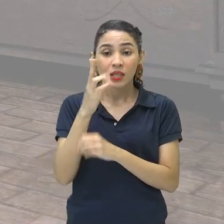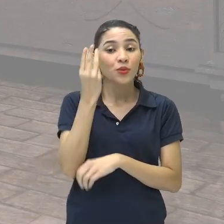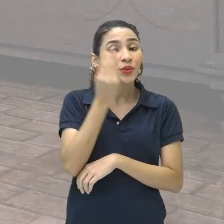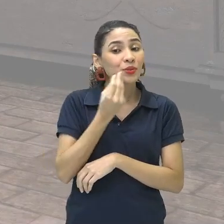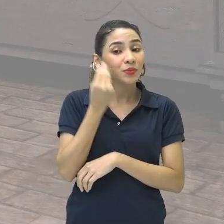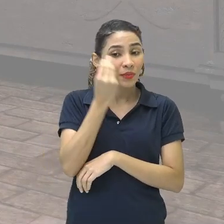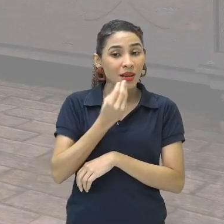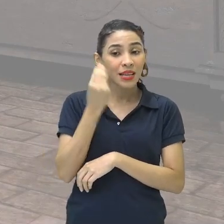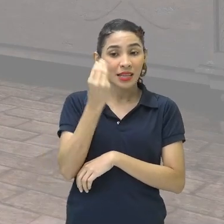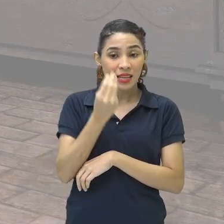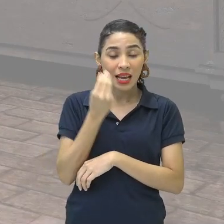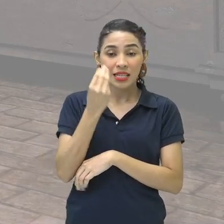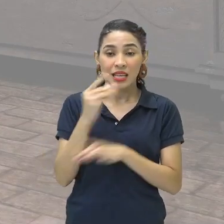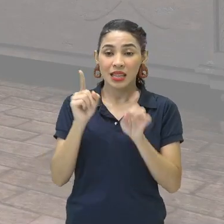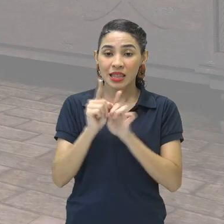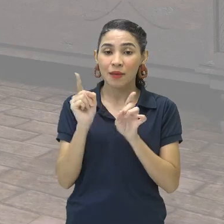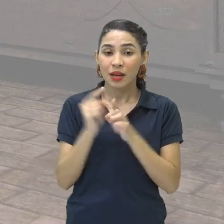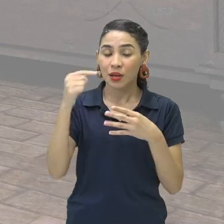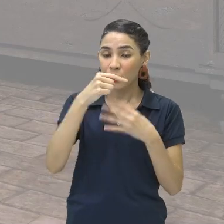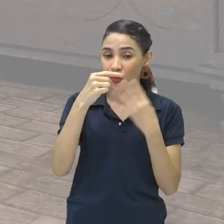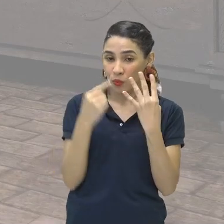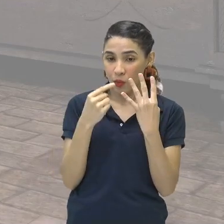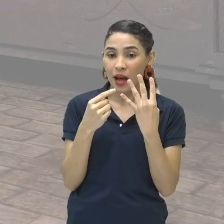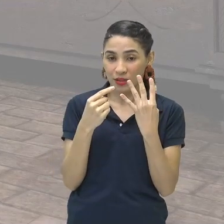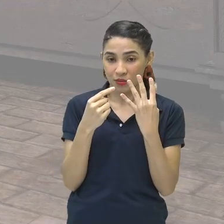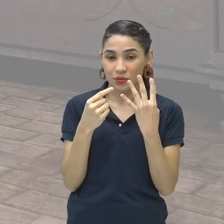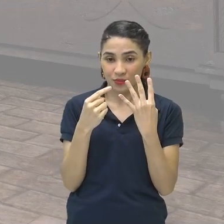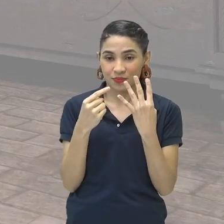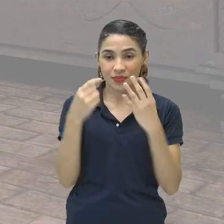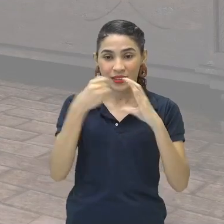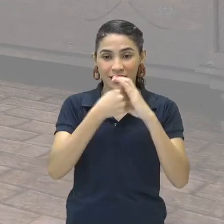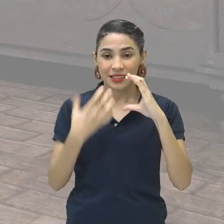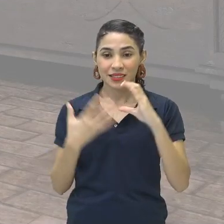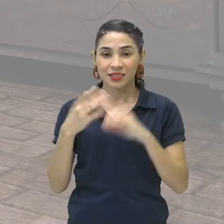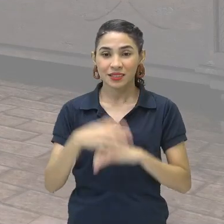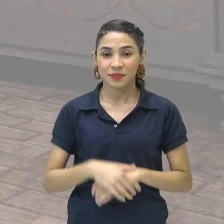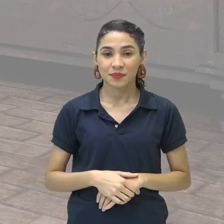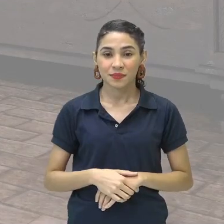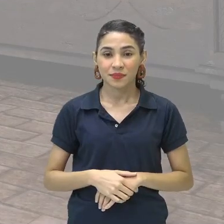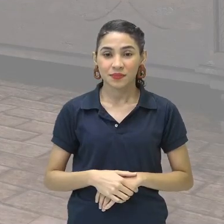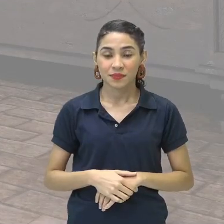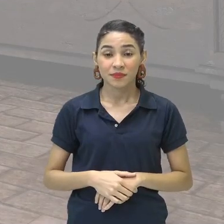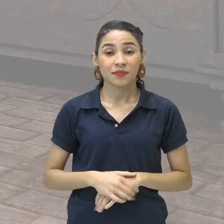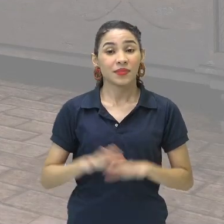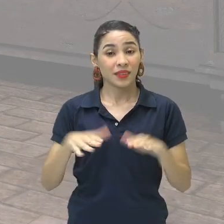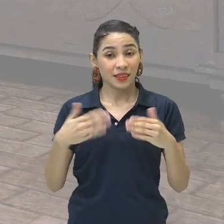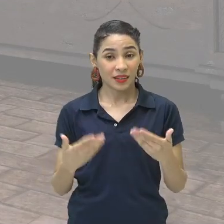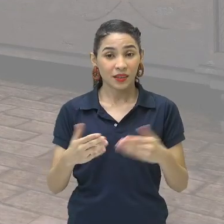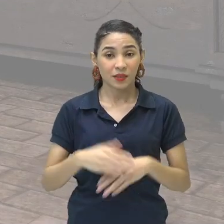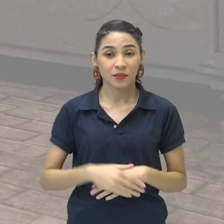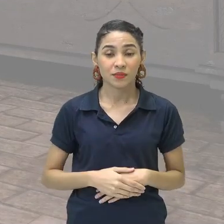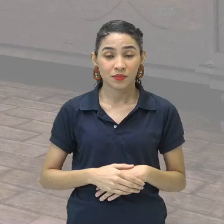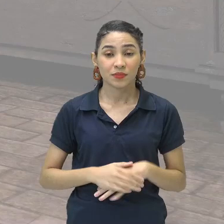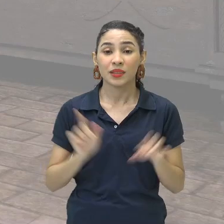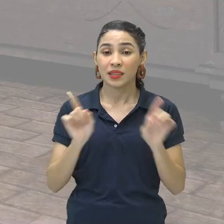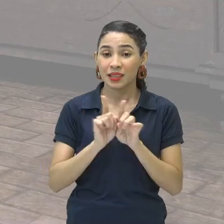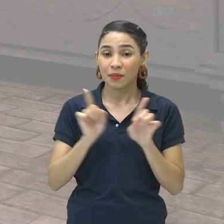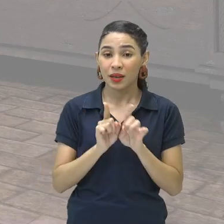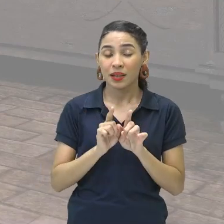experimento com os 4 elementos. Além disso, os